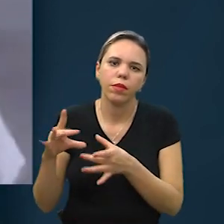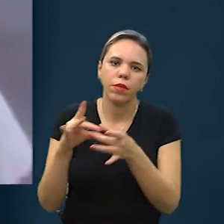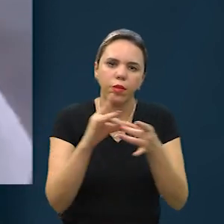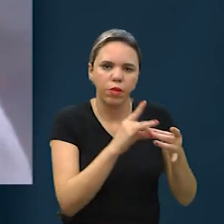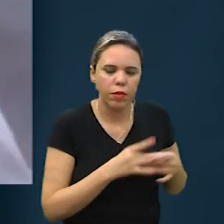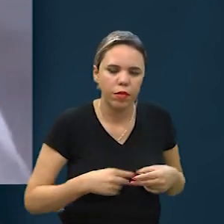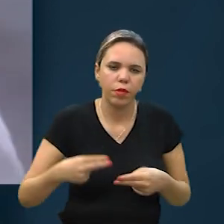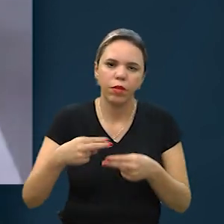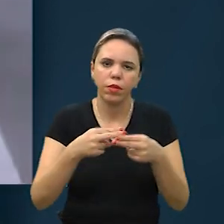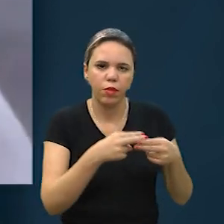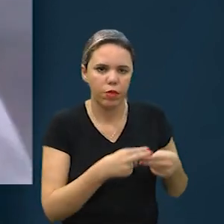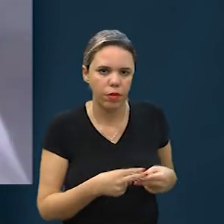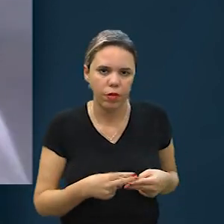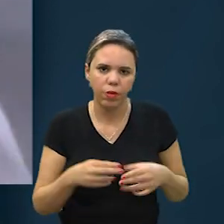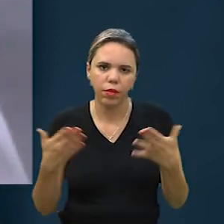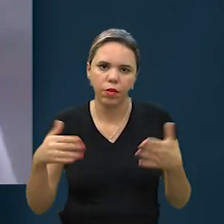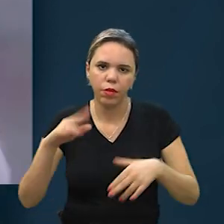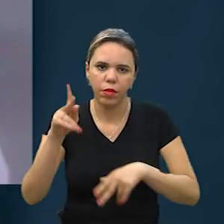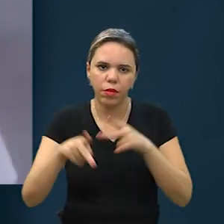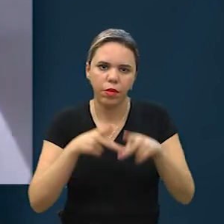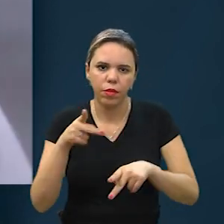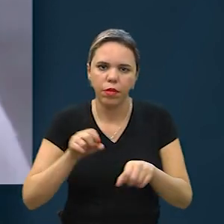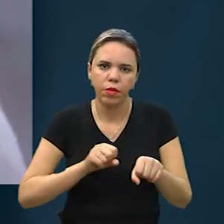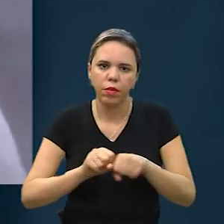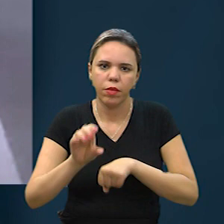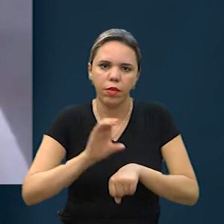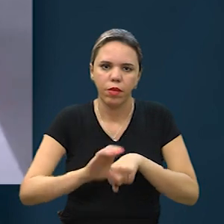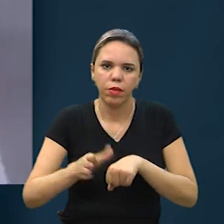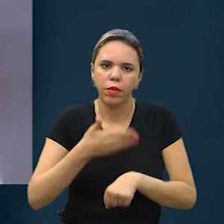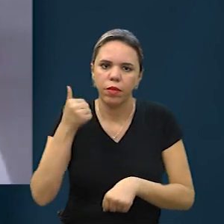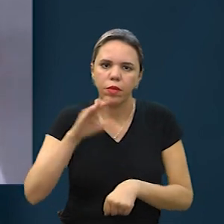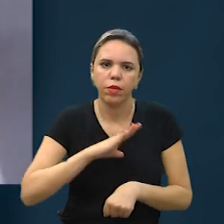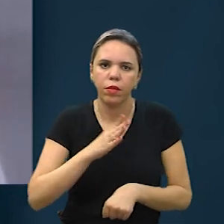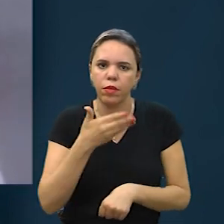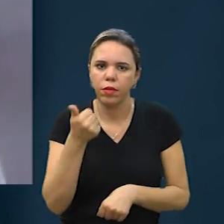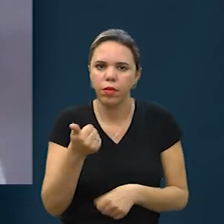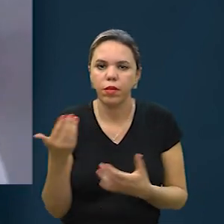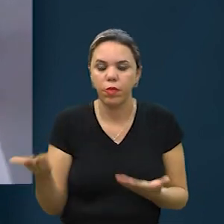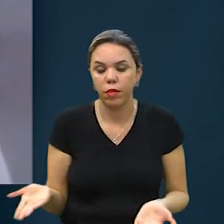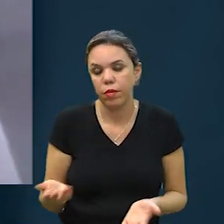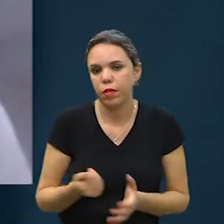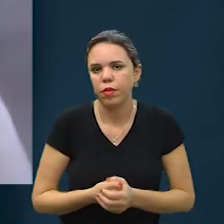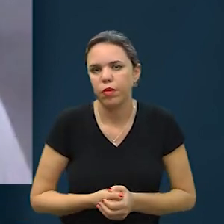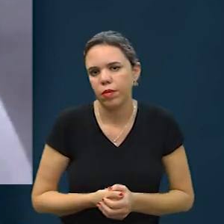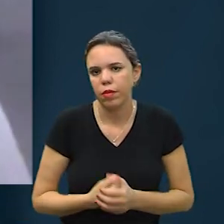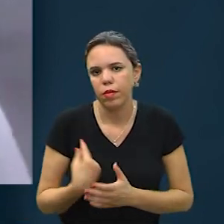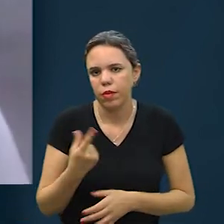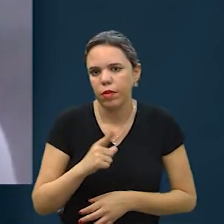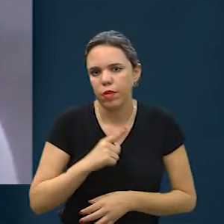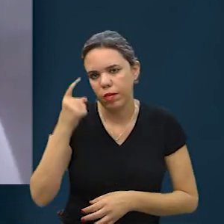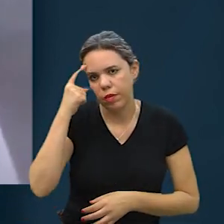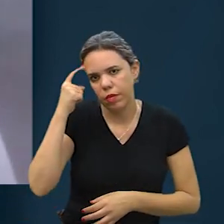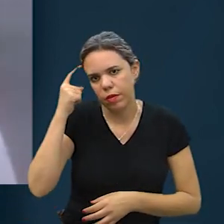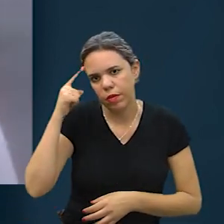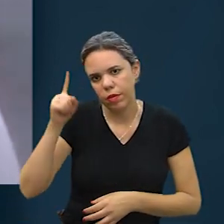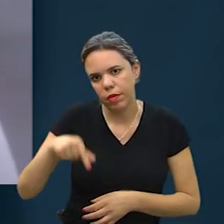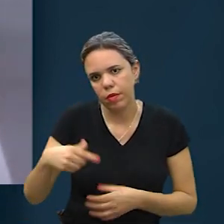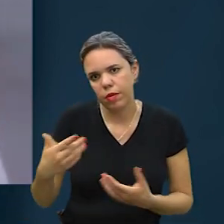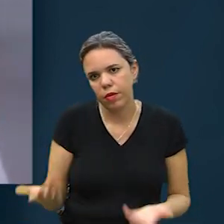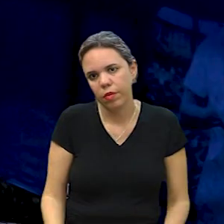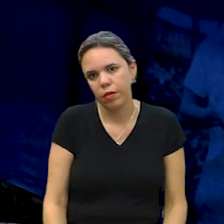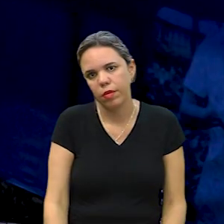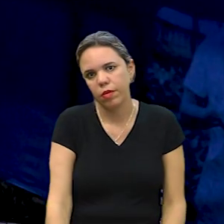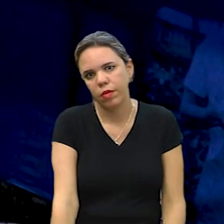com o Sebrae, porque quanto mais gente formada, melhor a cidade fica. É isso que nós temos pensado, sabe,